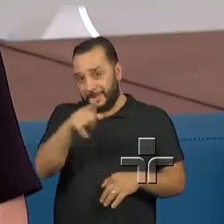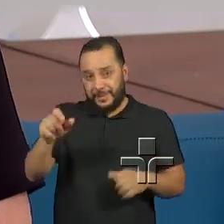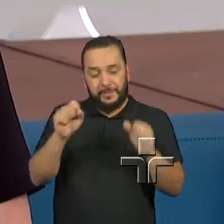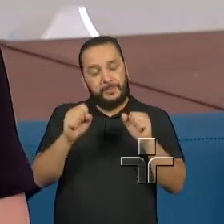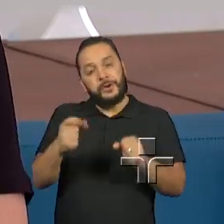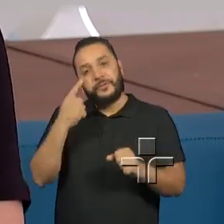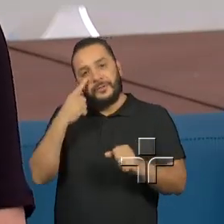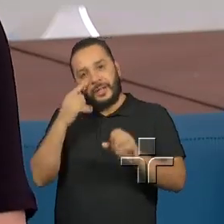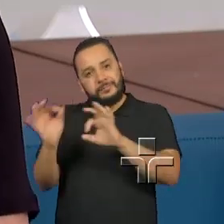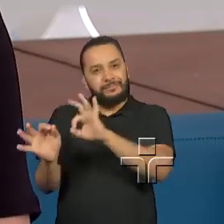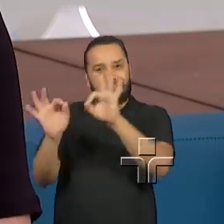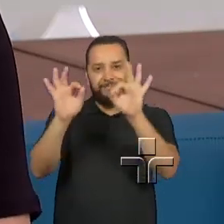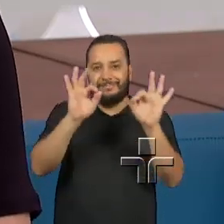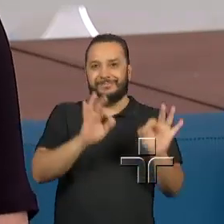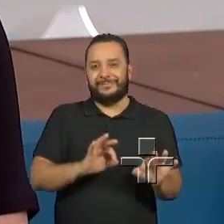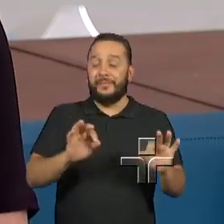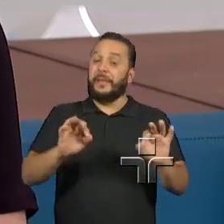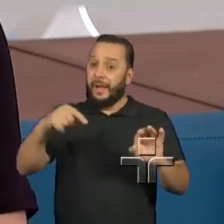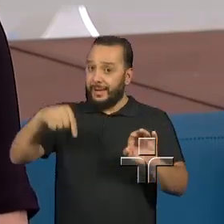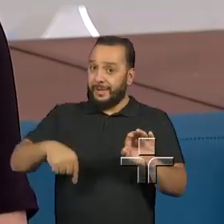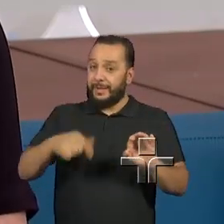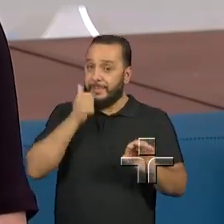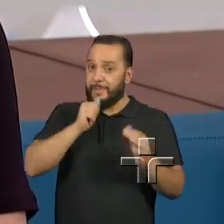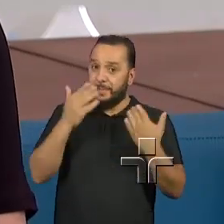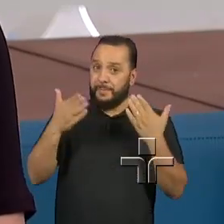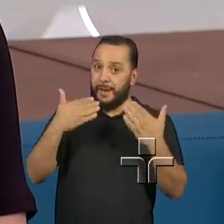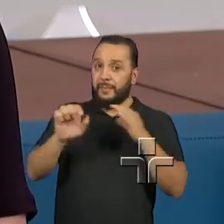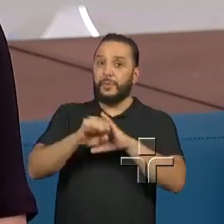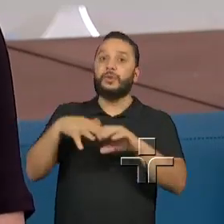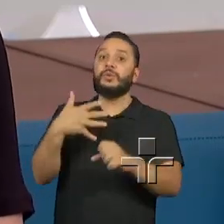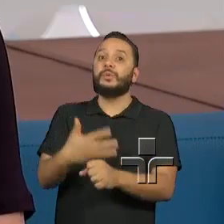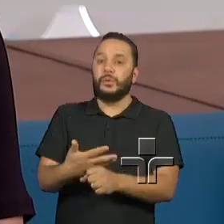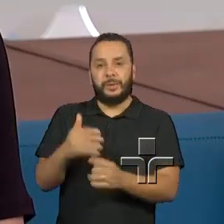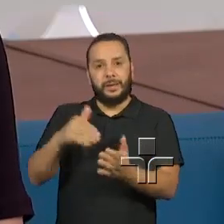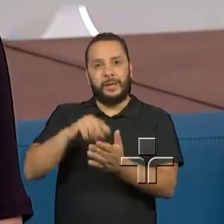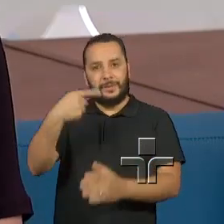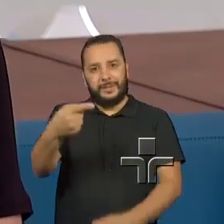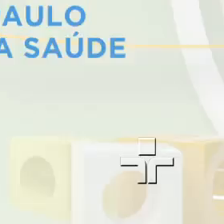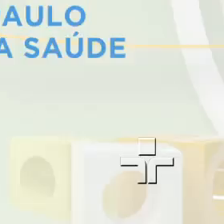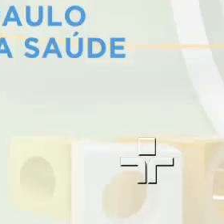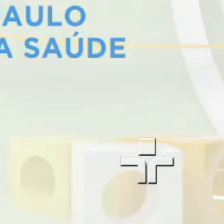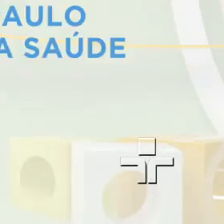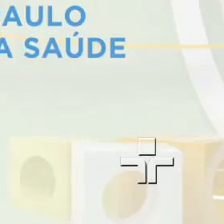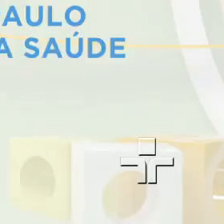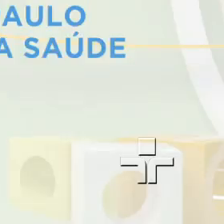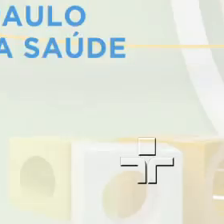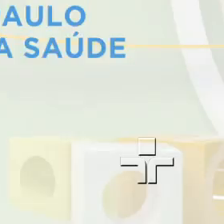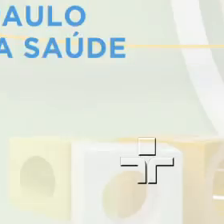rever este e outros programas que foram ao ar no nosso YouTube. Até a próxima.